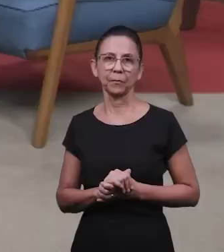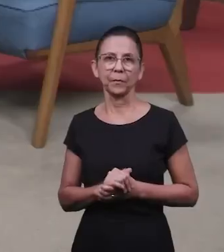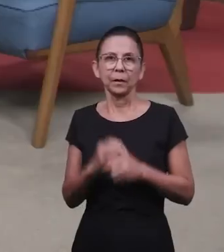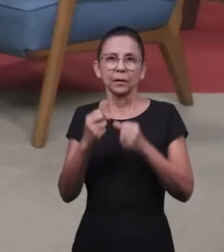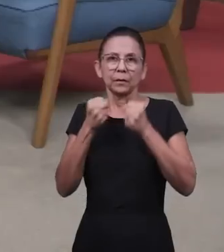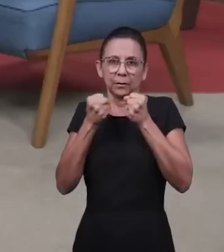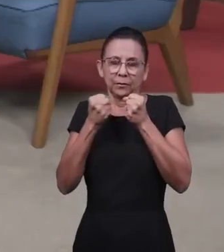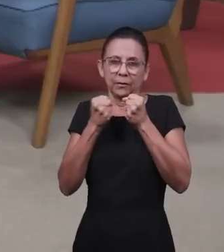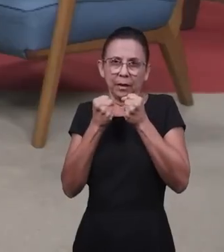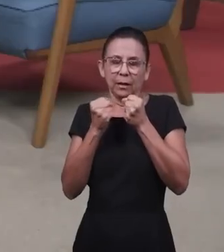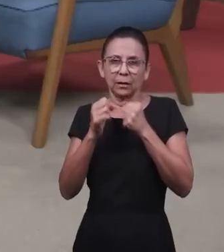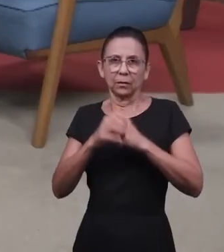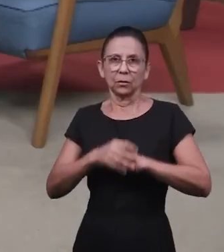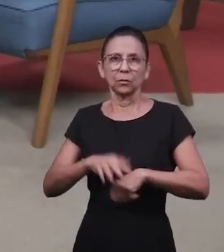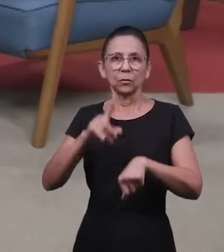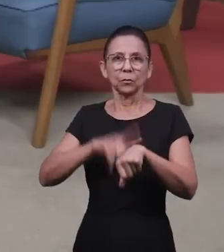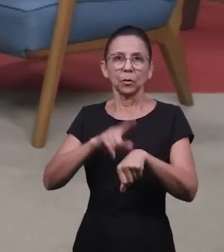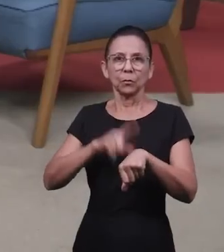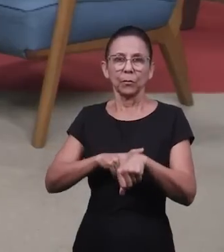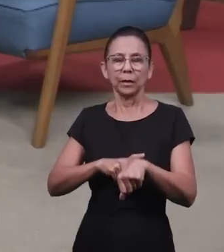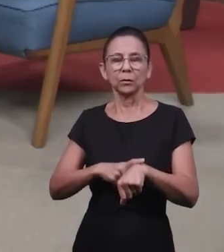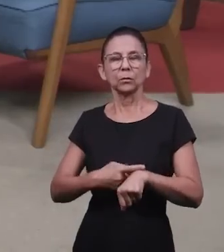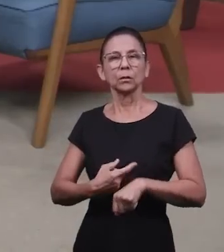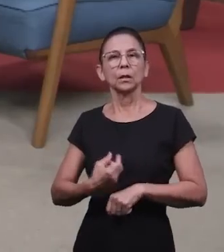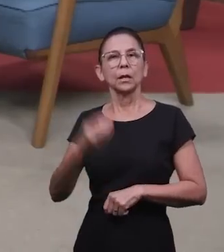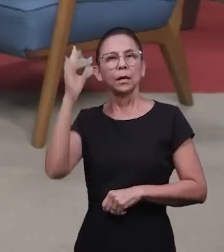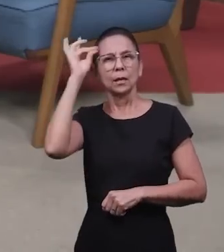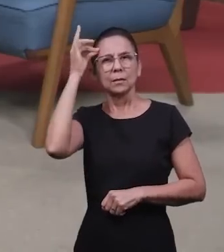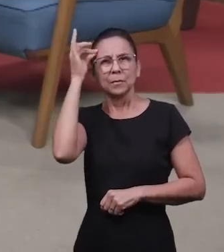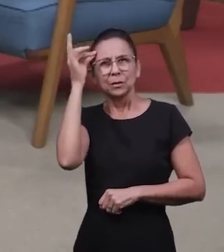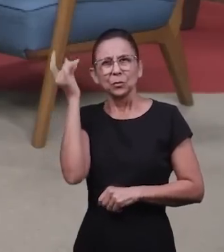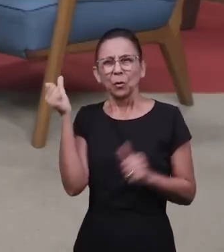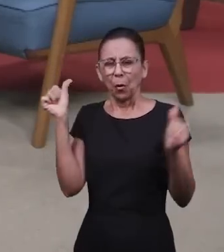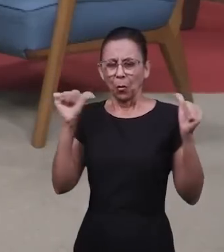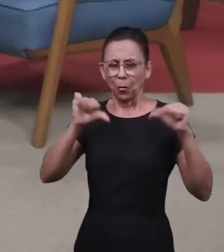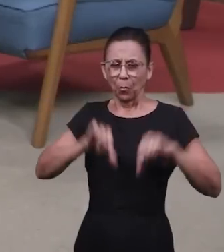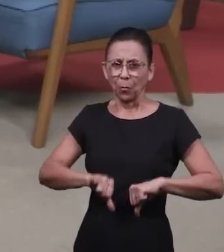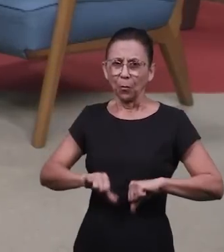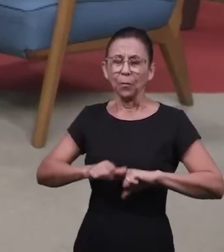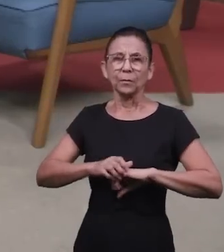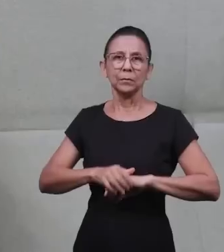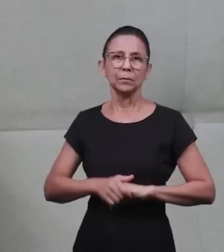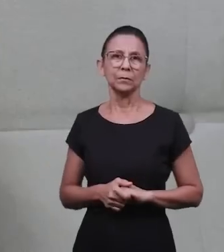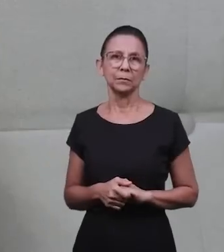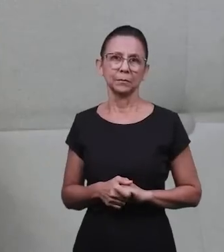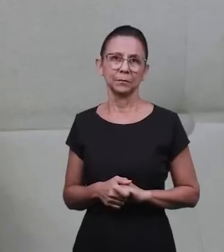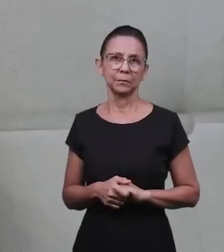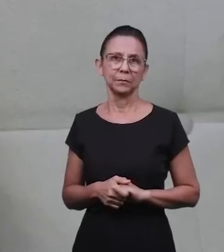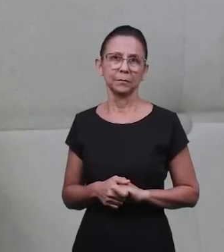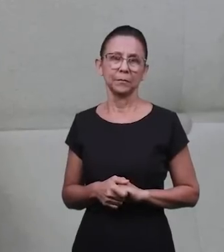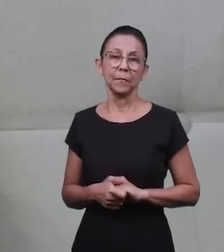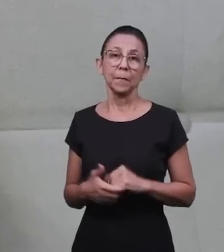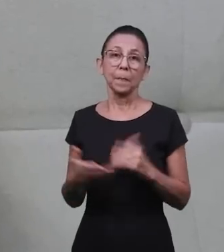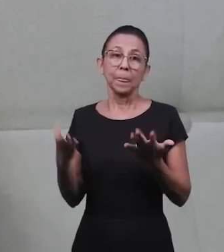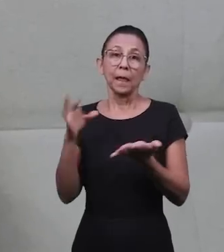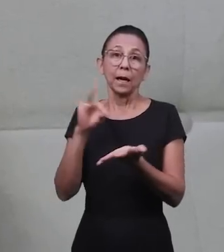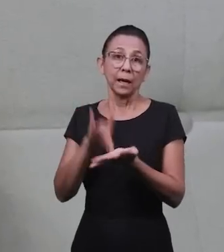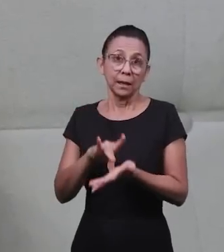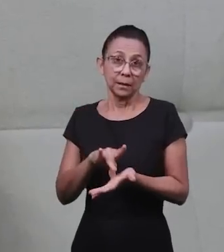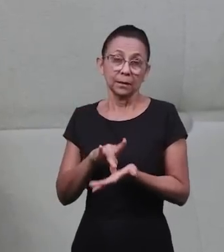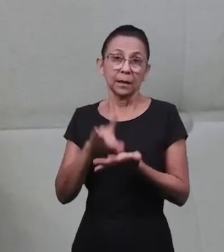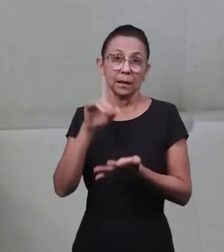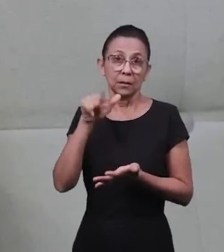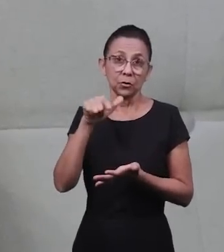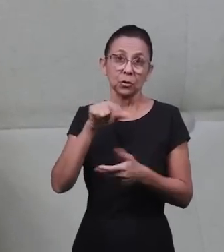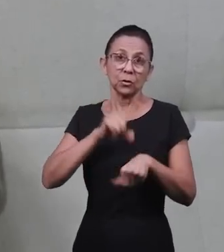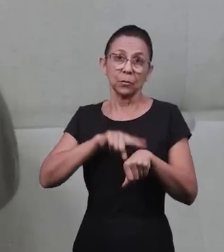fala da frieza espiritual. Então, a realidade deste momento